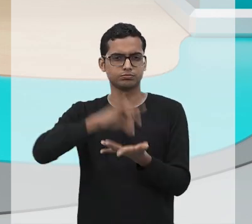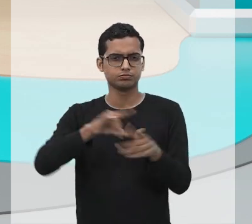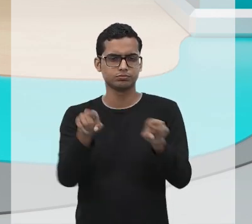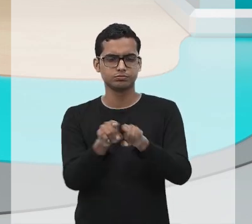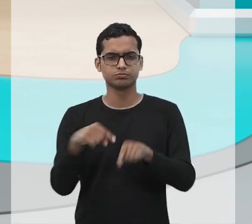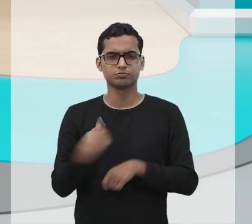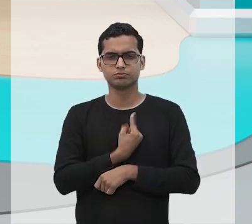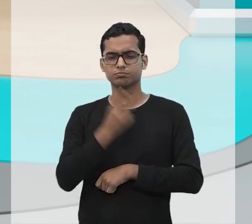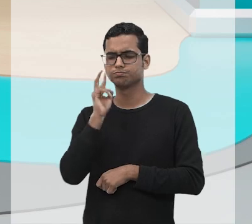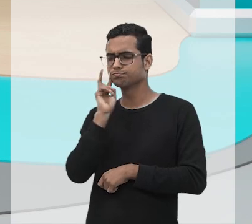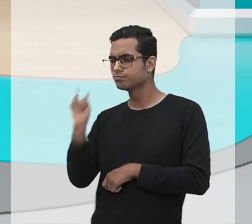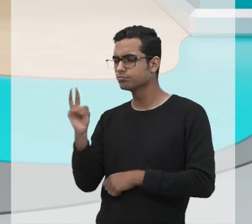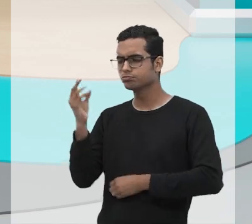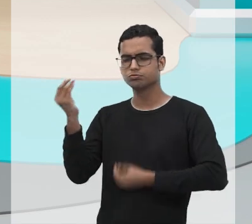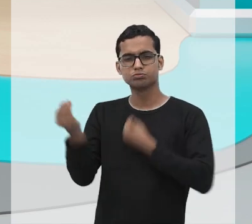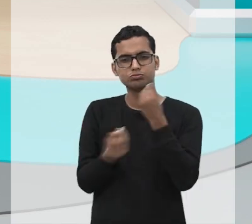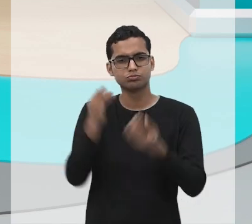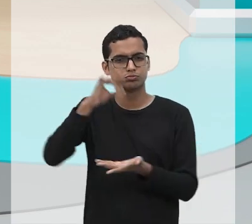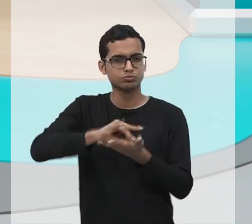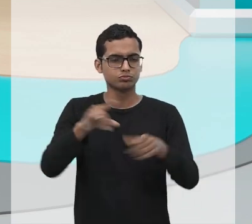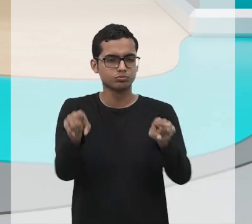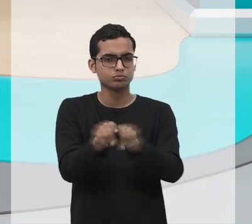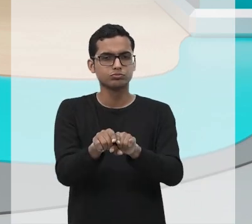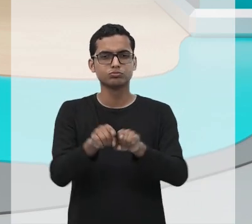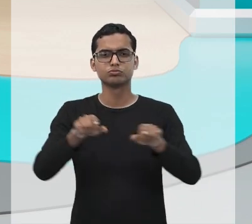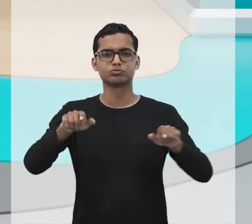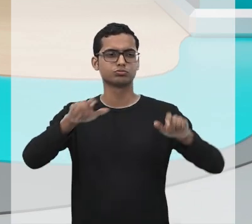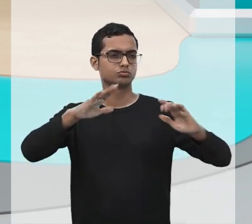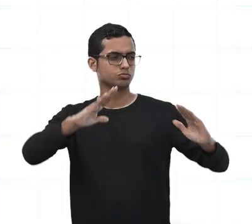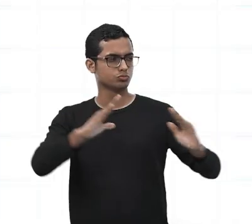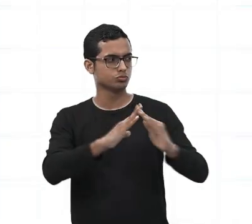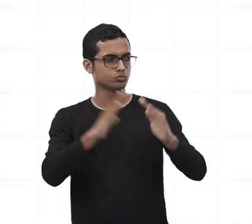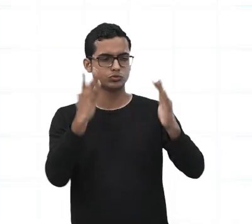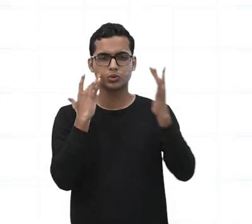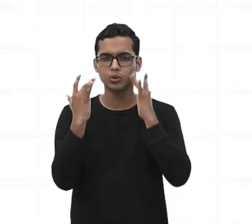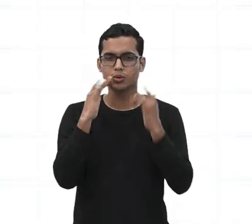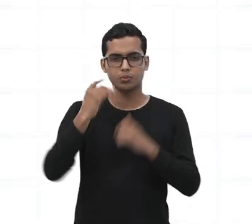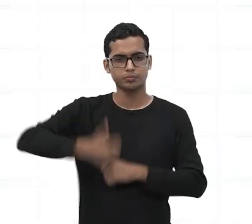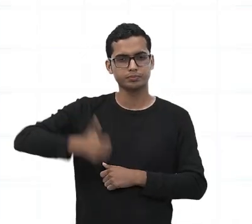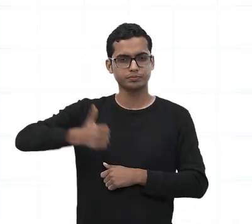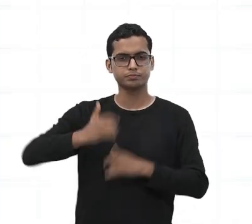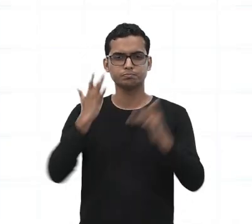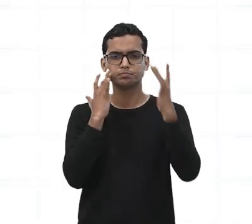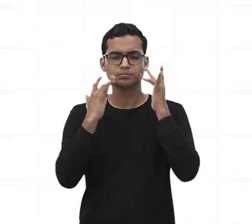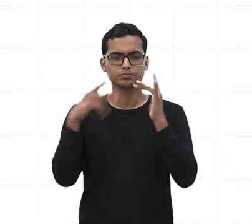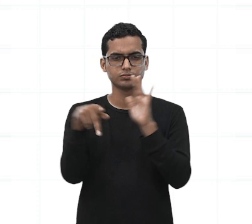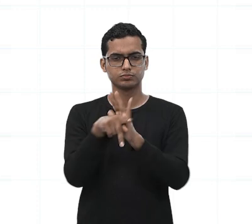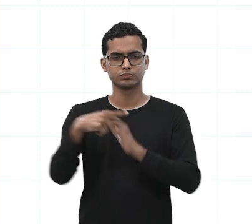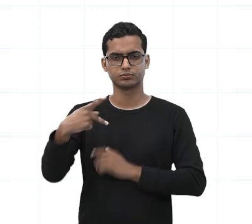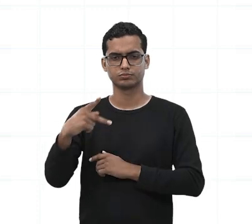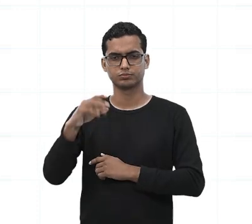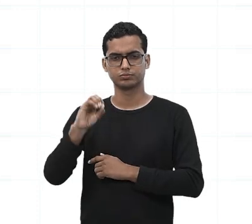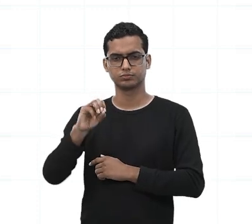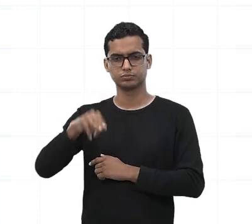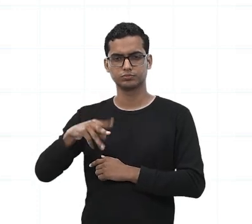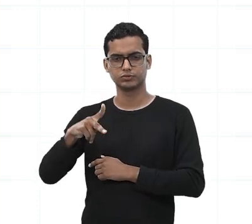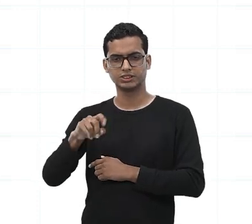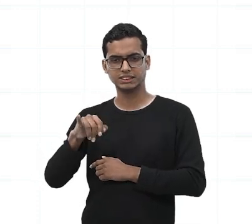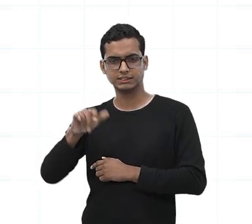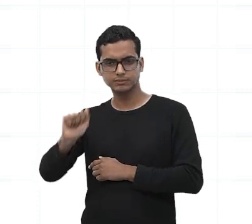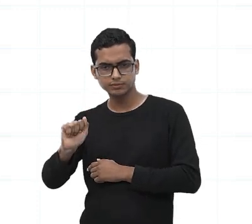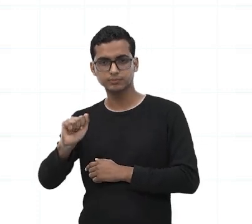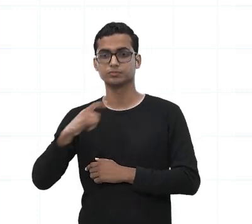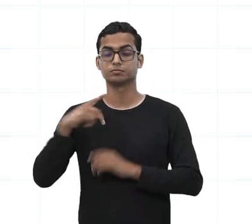como pode ser essa casa de teatro. O primeiro que nós vamos ver é o Teatro de Pompeia. Ele é um teatro romano. Então, olha só,